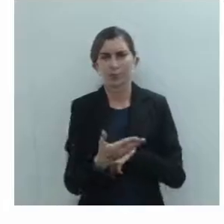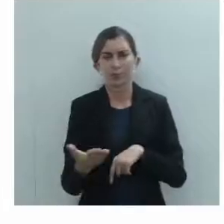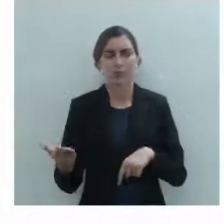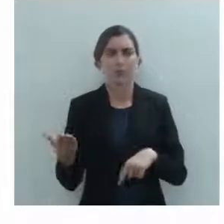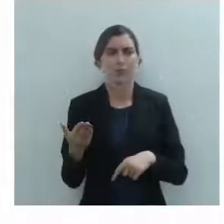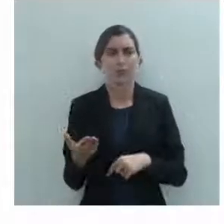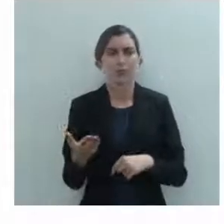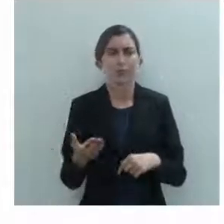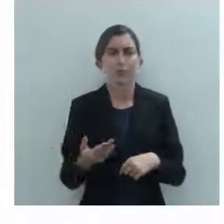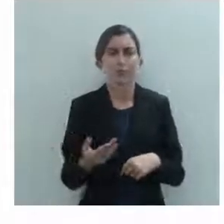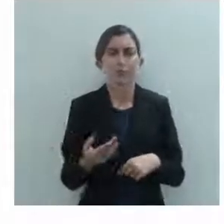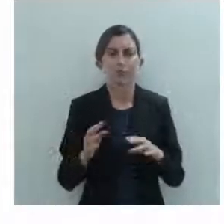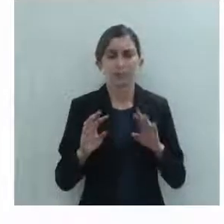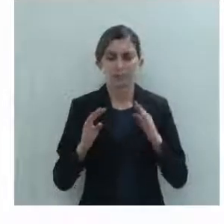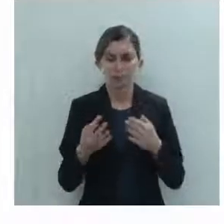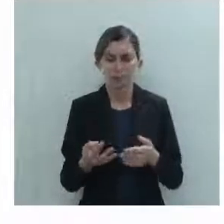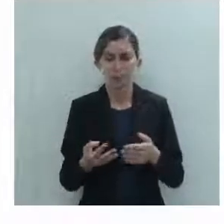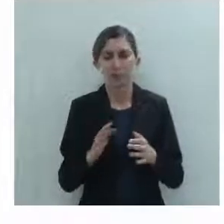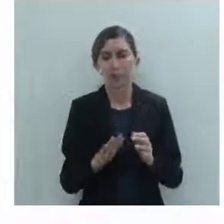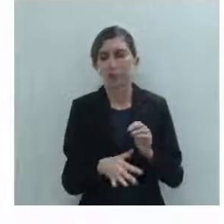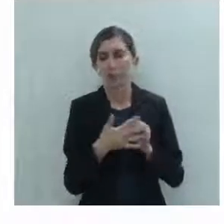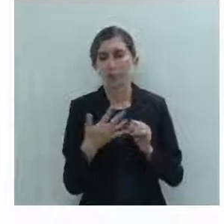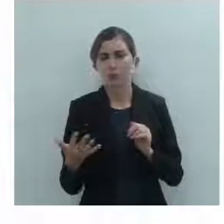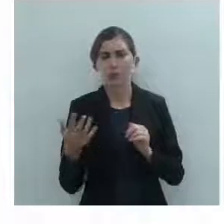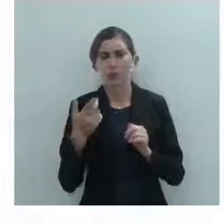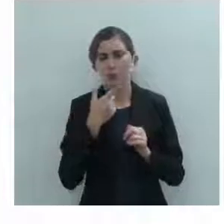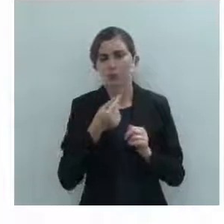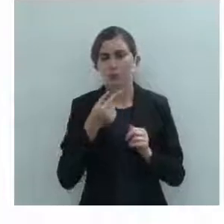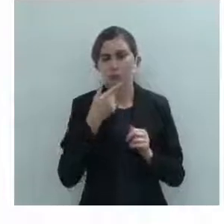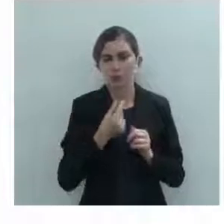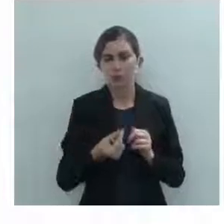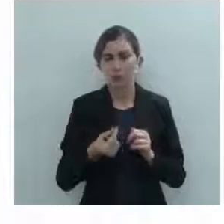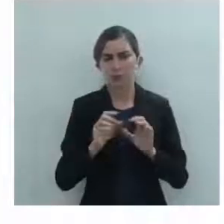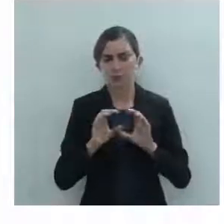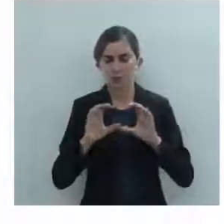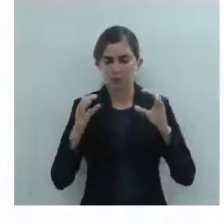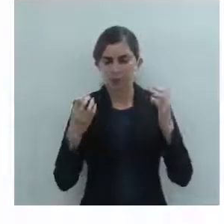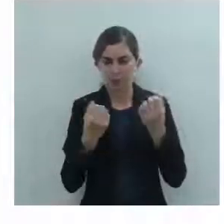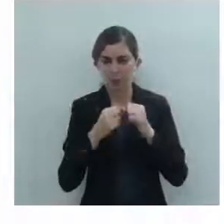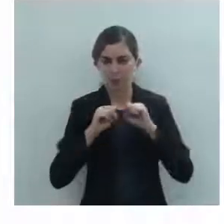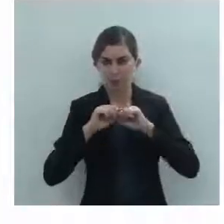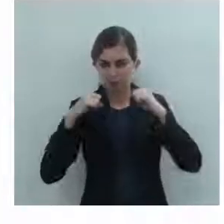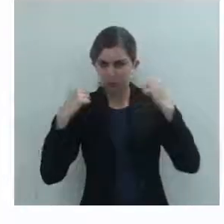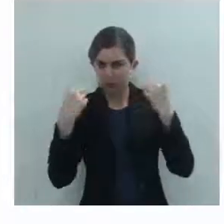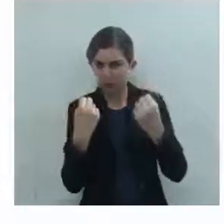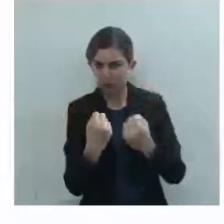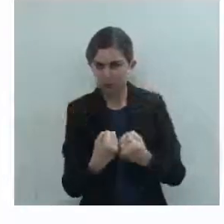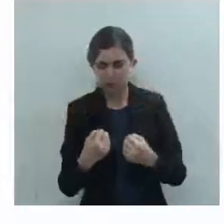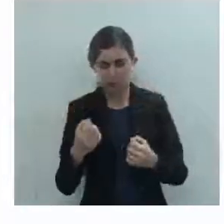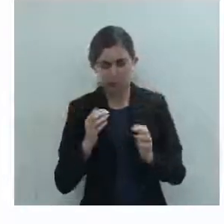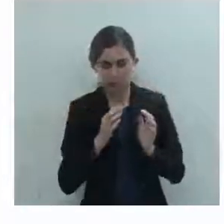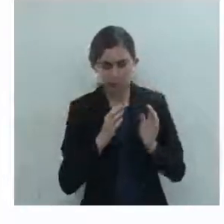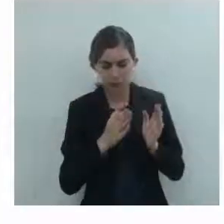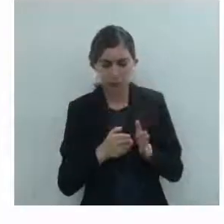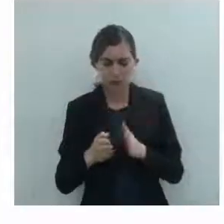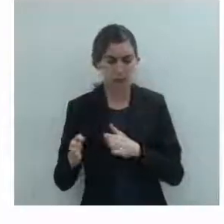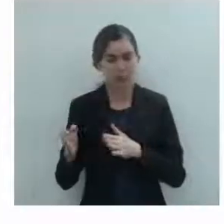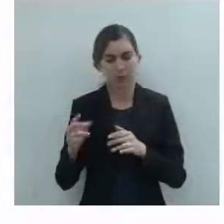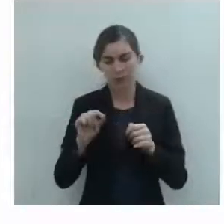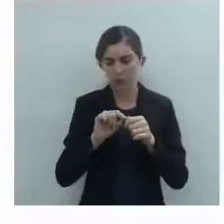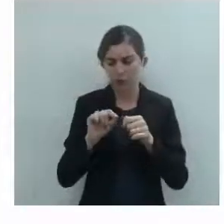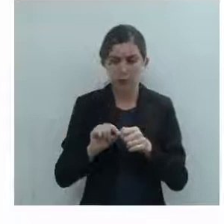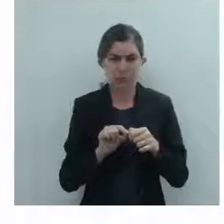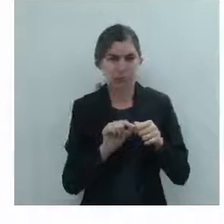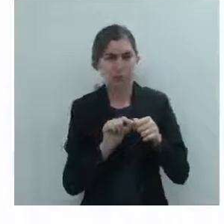pessoal para ficar mais fácil forma pela qual os homens em sociedade e se organizam para